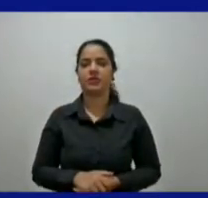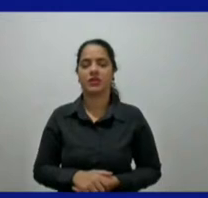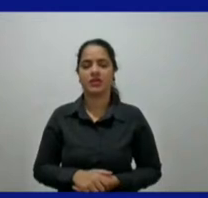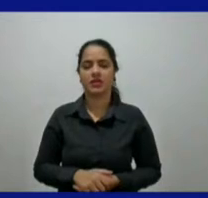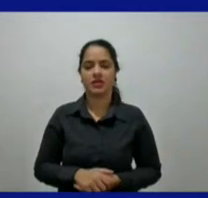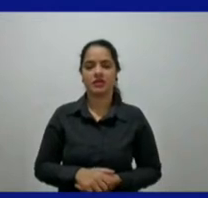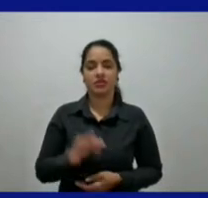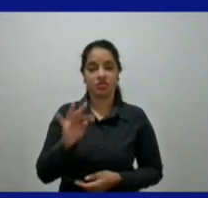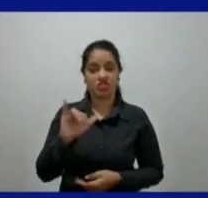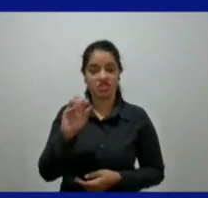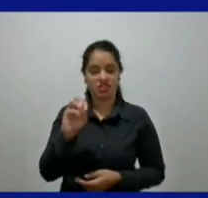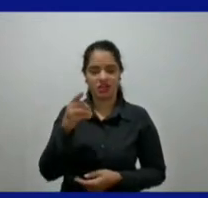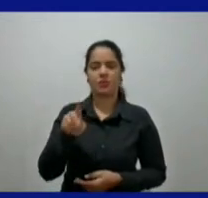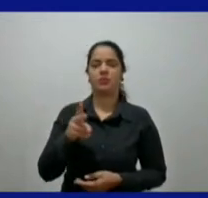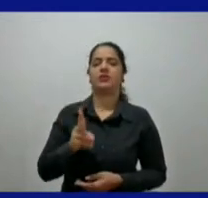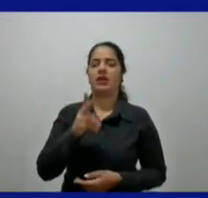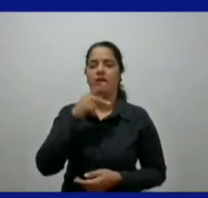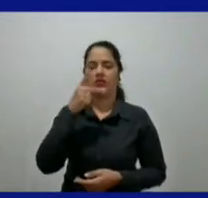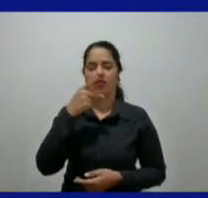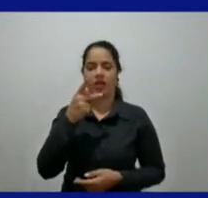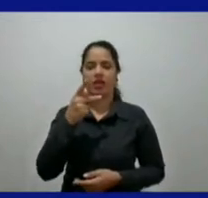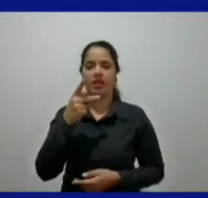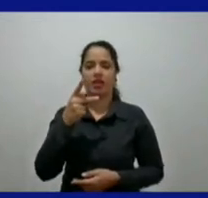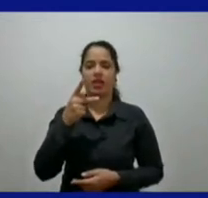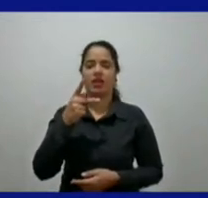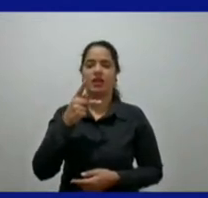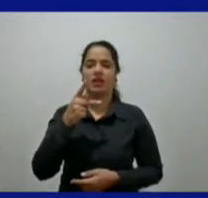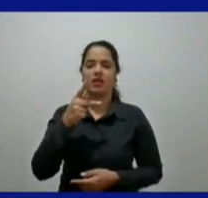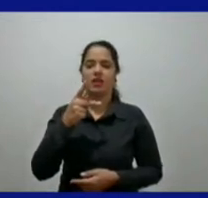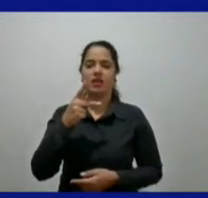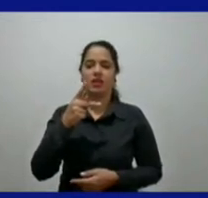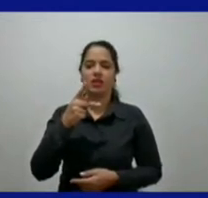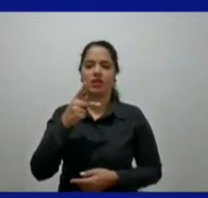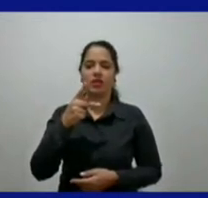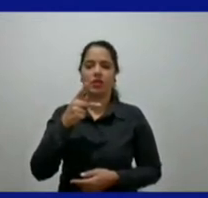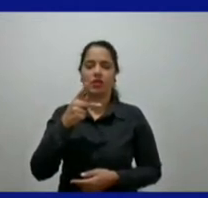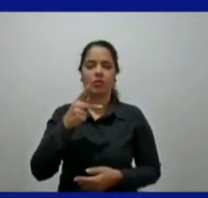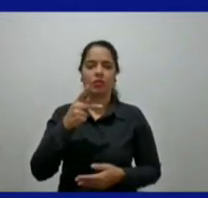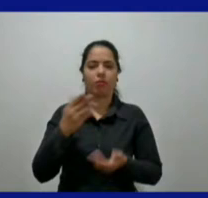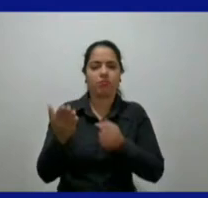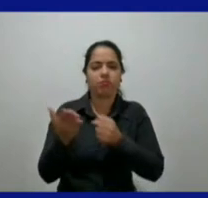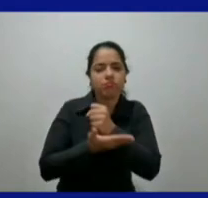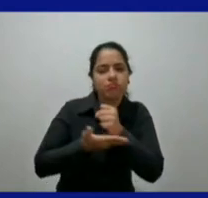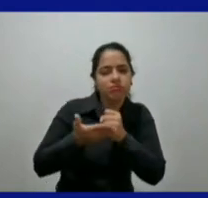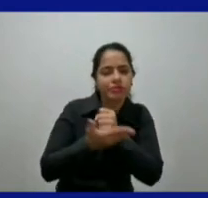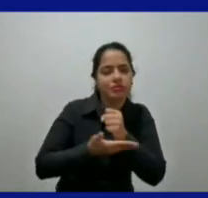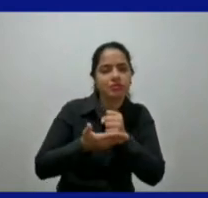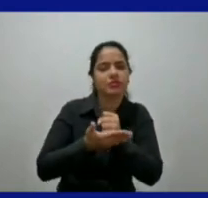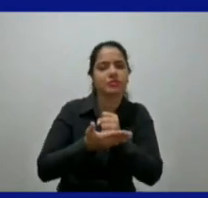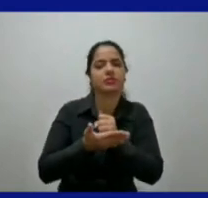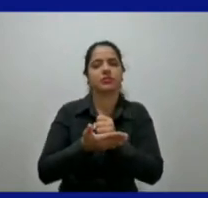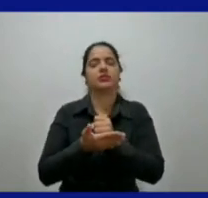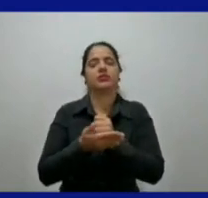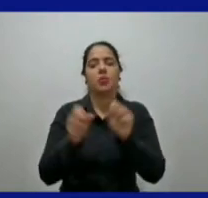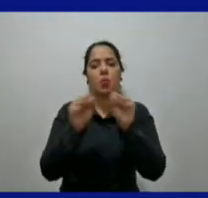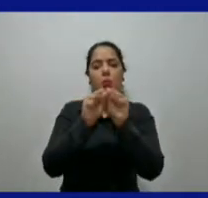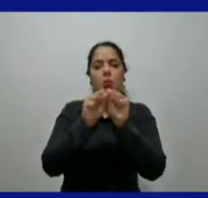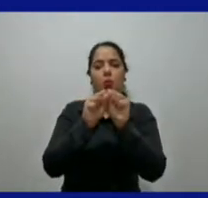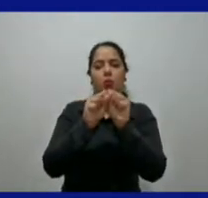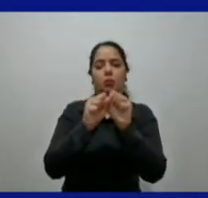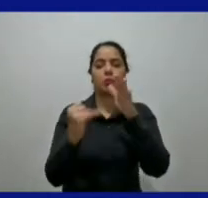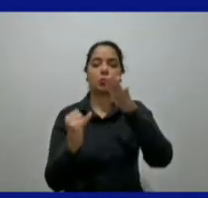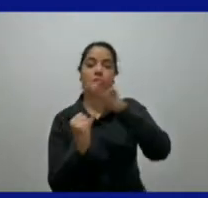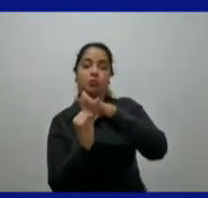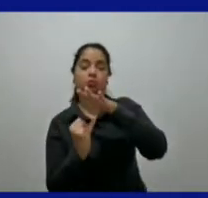fundador do Instituto Terra, quando o Instituto Terra teve dois fundadores. Teve ele, Sebastião Salgado, e teve